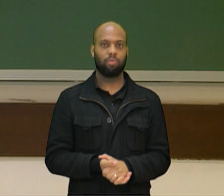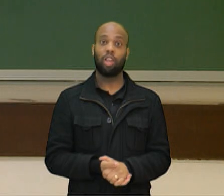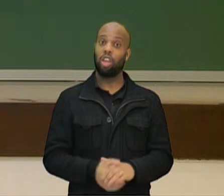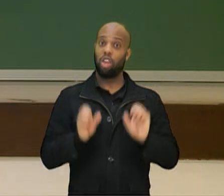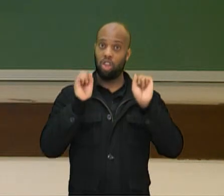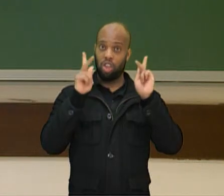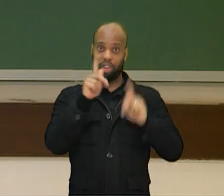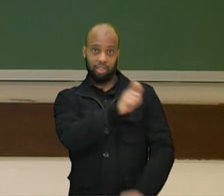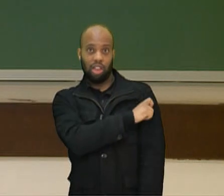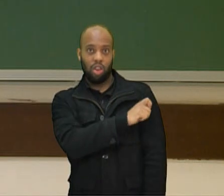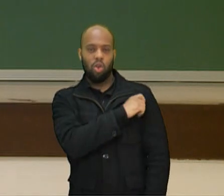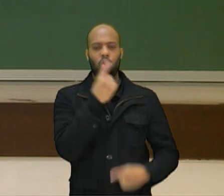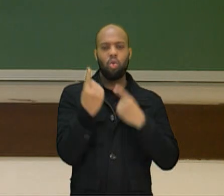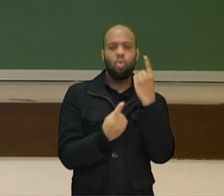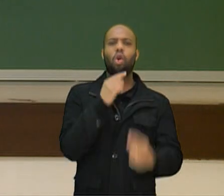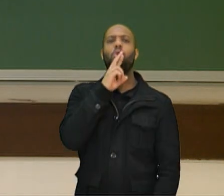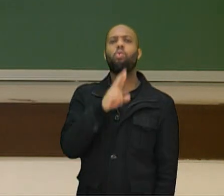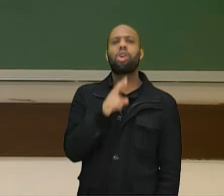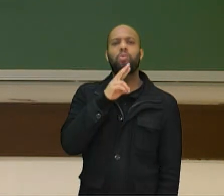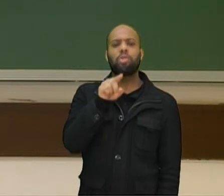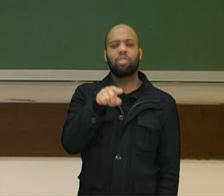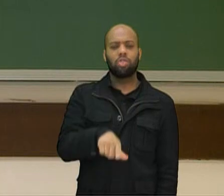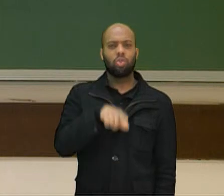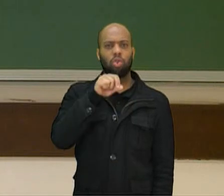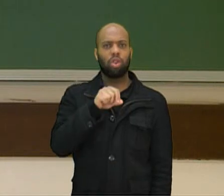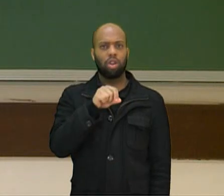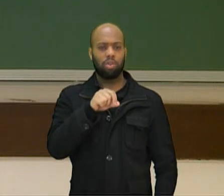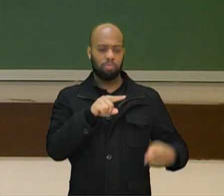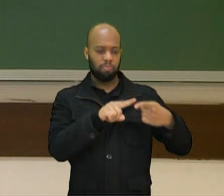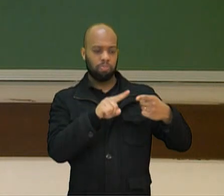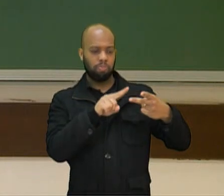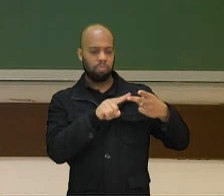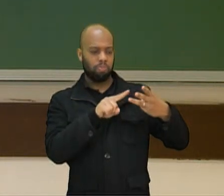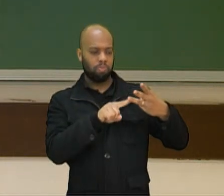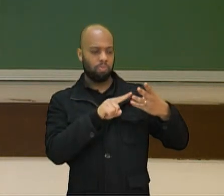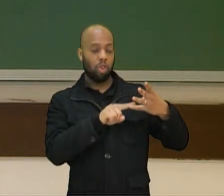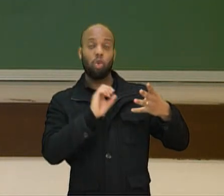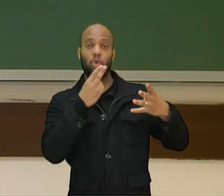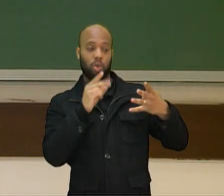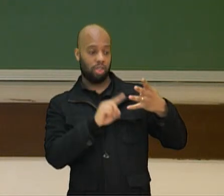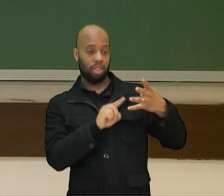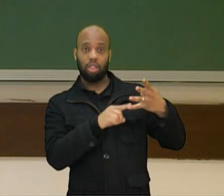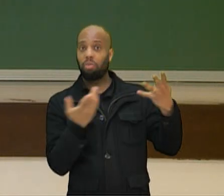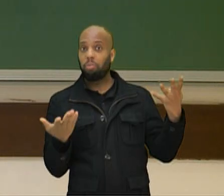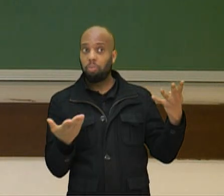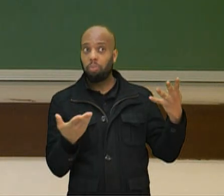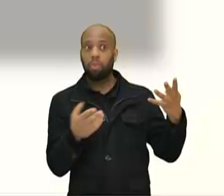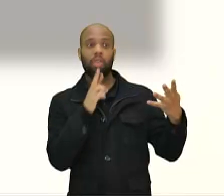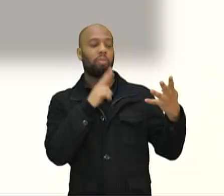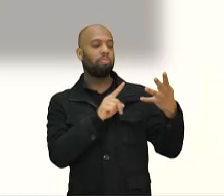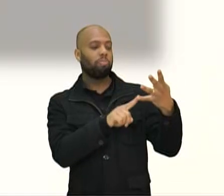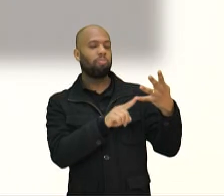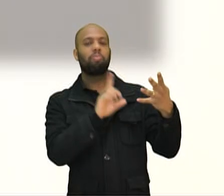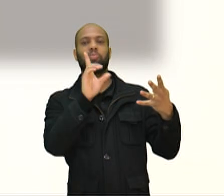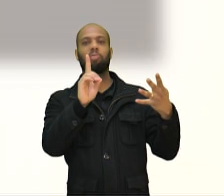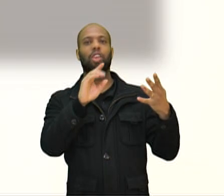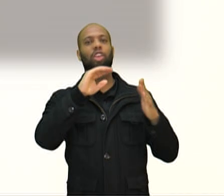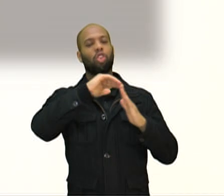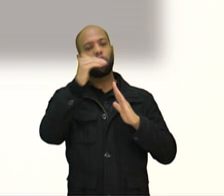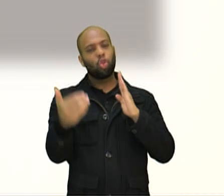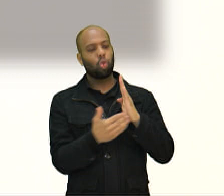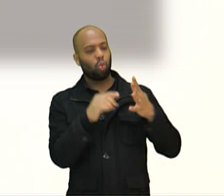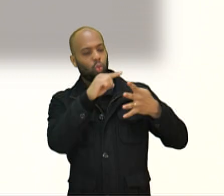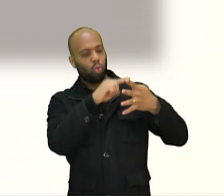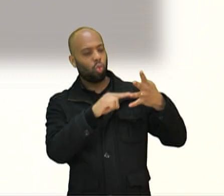Muito bem, estudante. Qual alternativa você indicou? A, B, C ou a letra D? A resposta correta é a letra D, todas